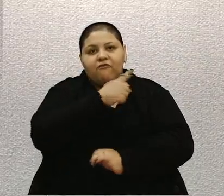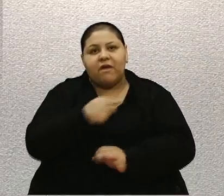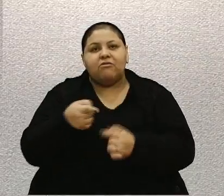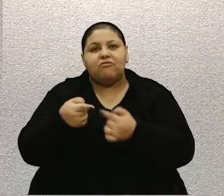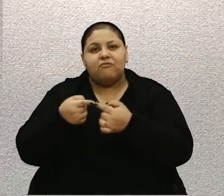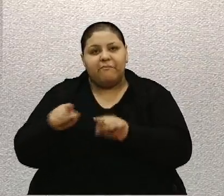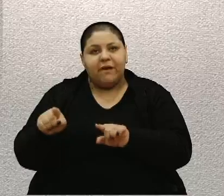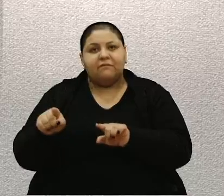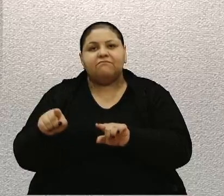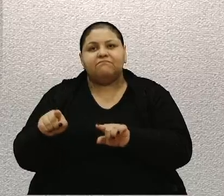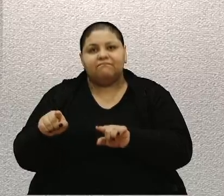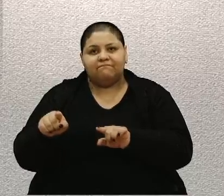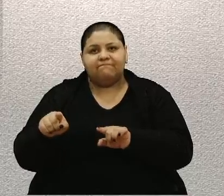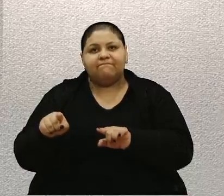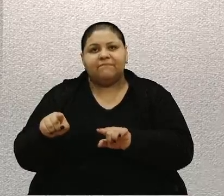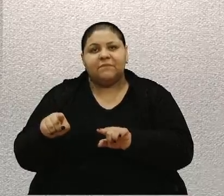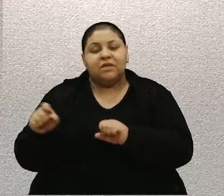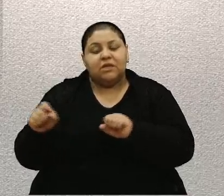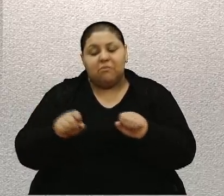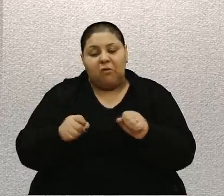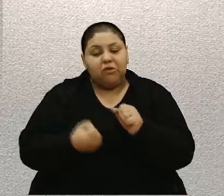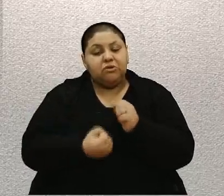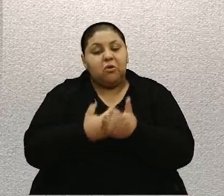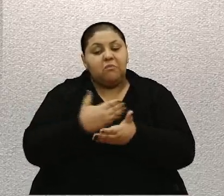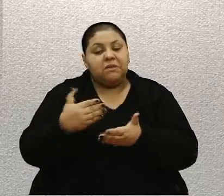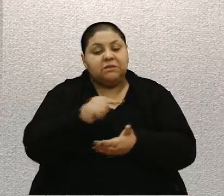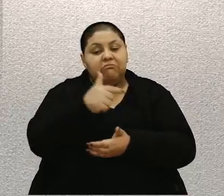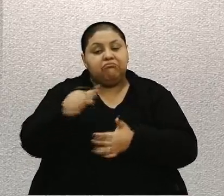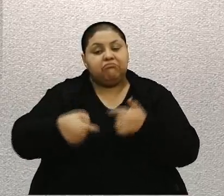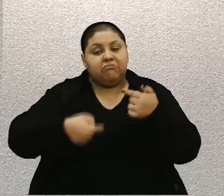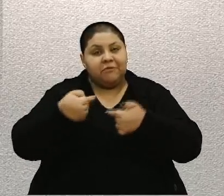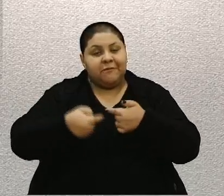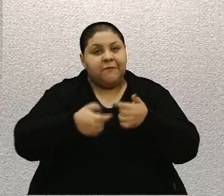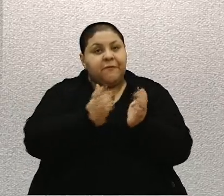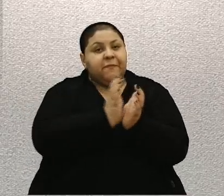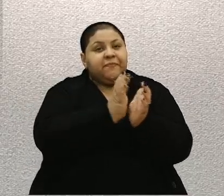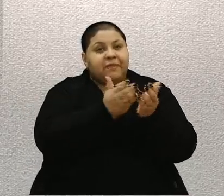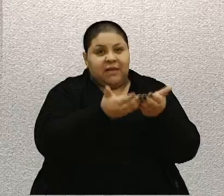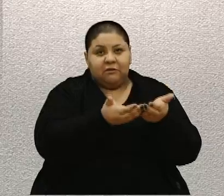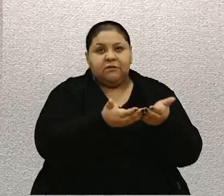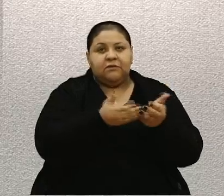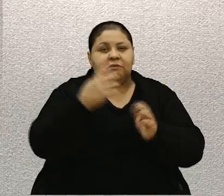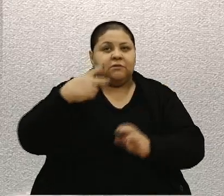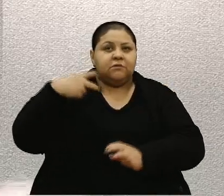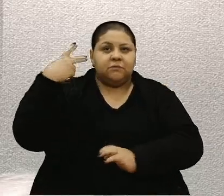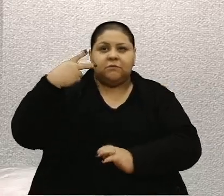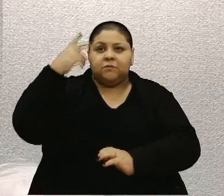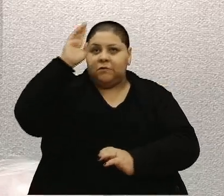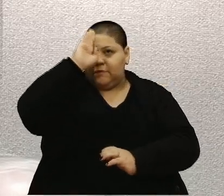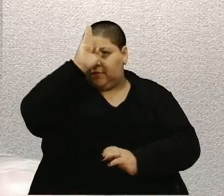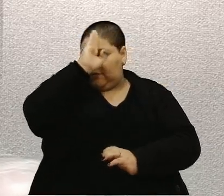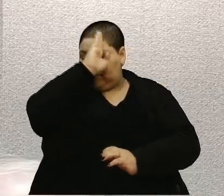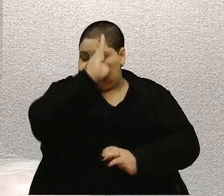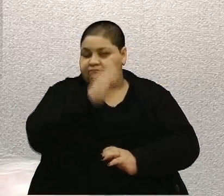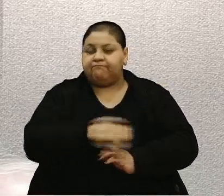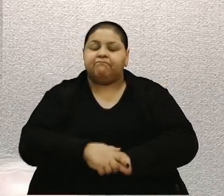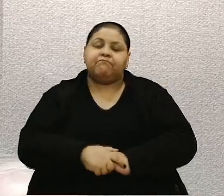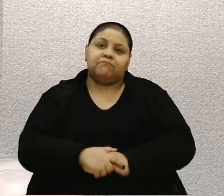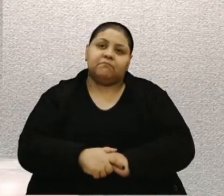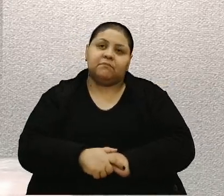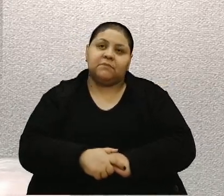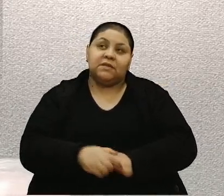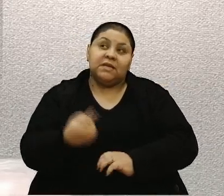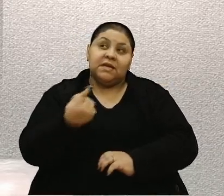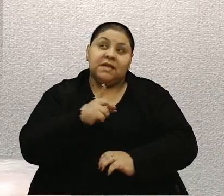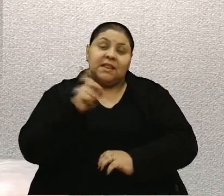situação que suscita vários debates par dentro da casa e a questão das comissões Vereador berçan Ah muito bem falaste lá em